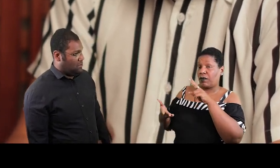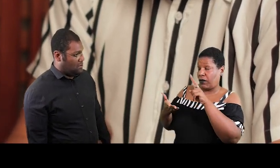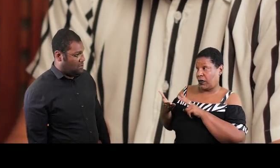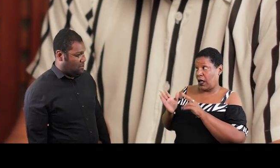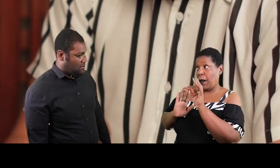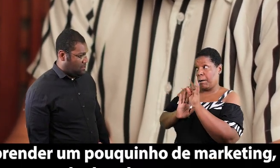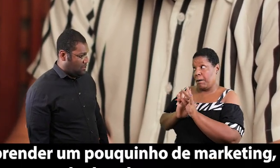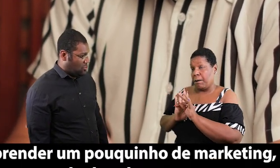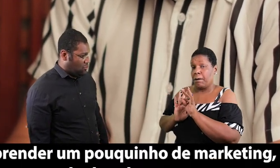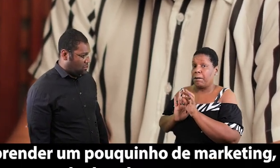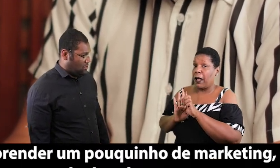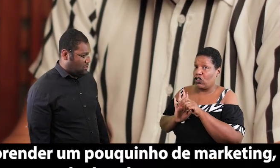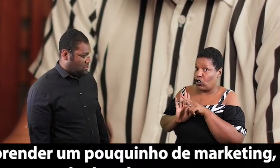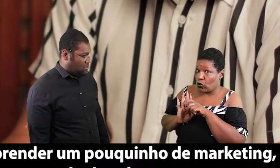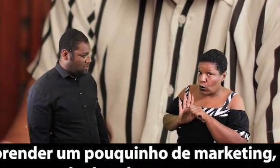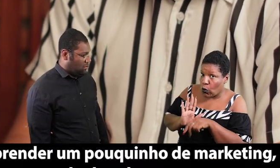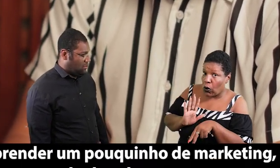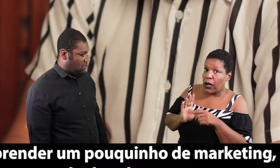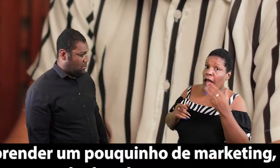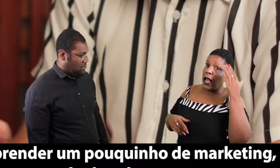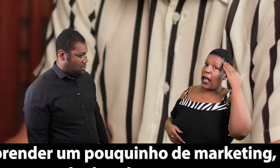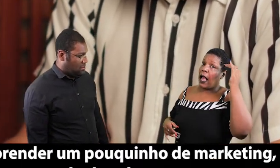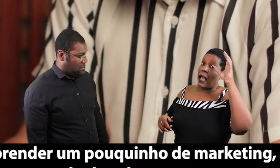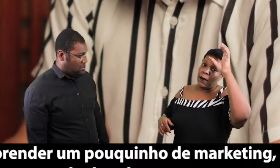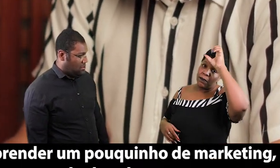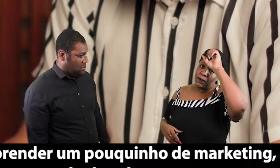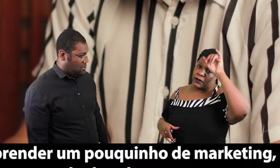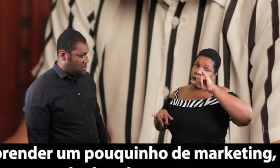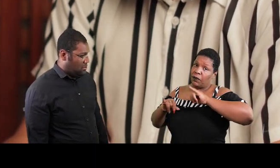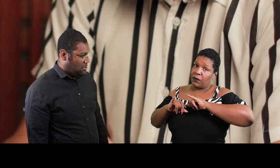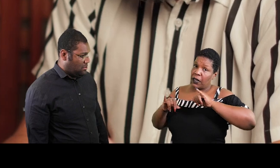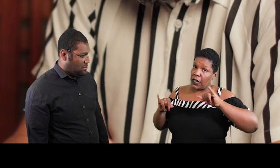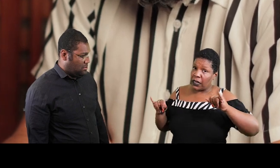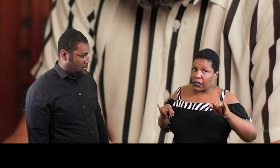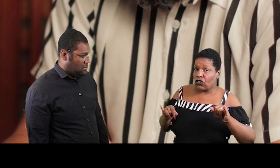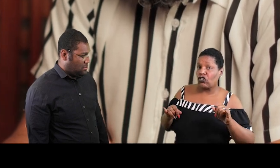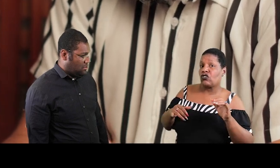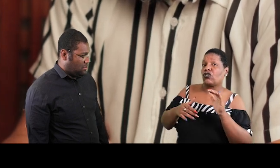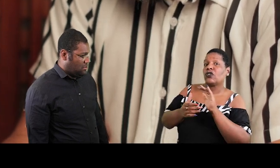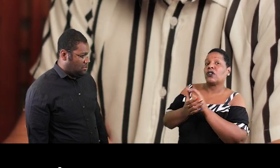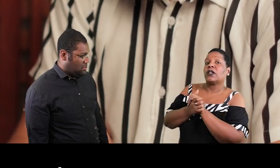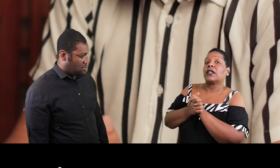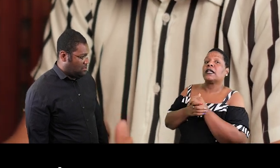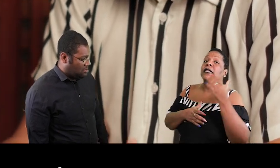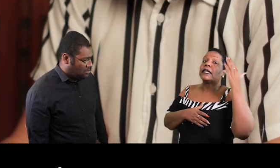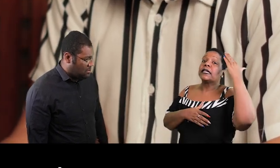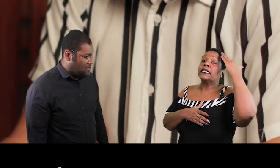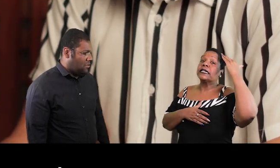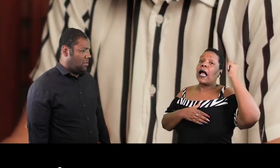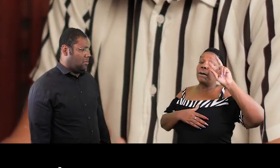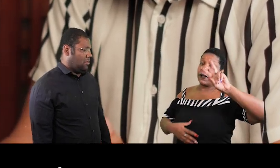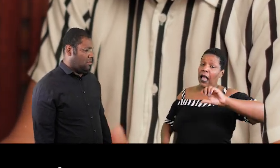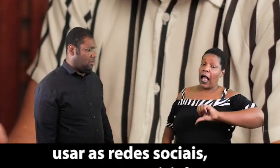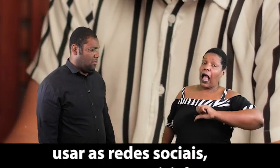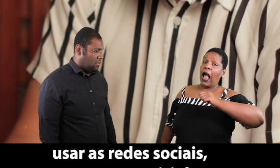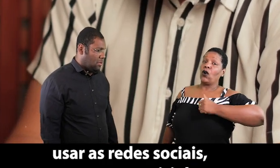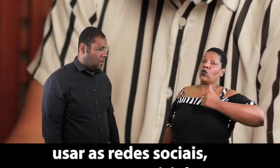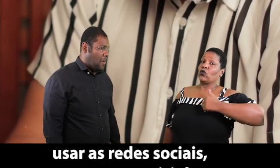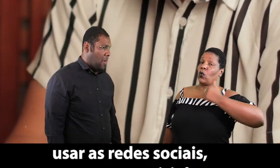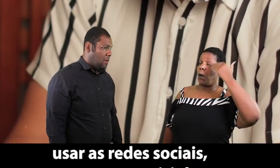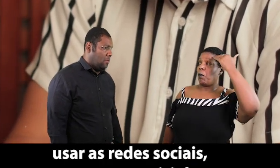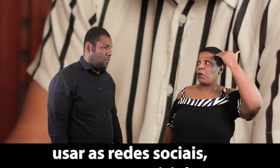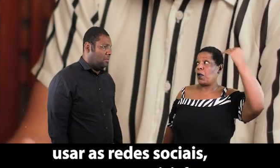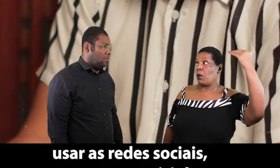partitura, aprender um pouquinho de marketing para poder bombar o seu evento, saber se autopromover, usar as